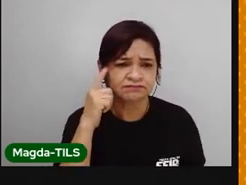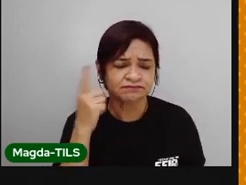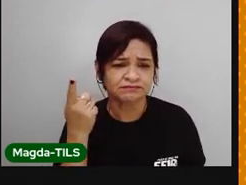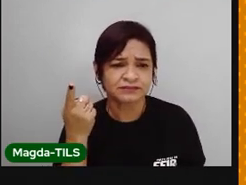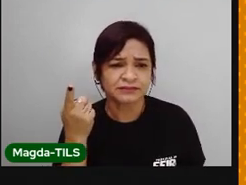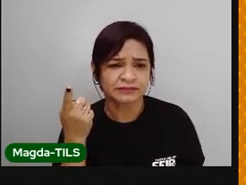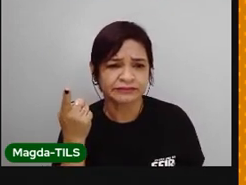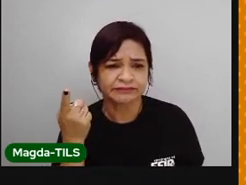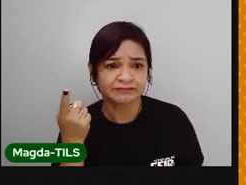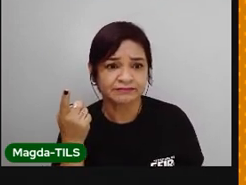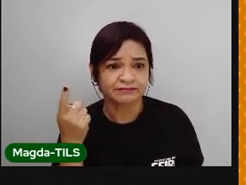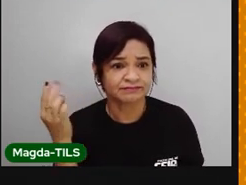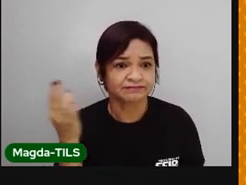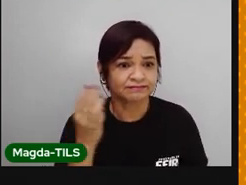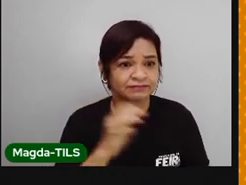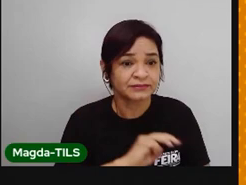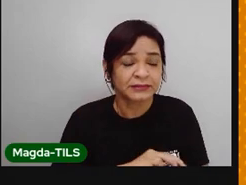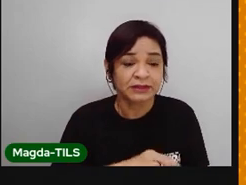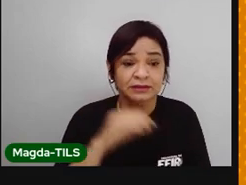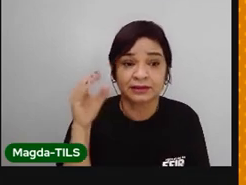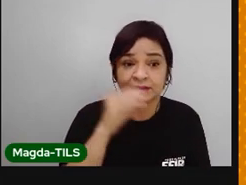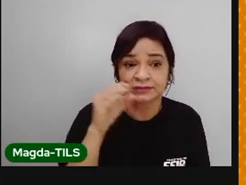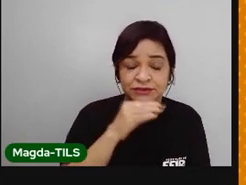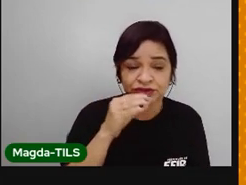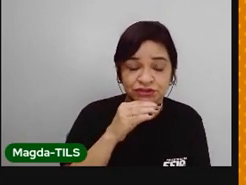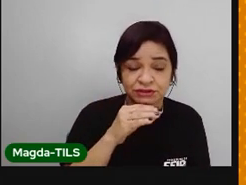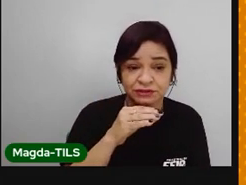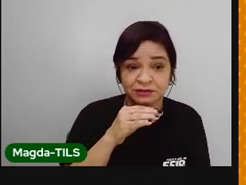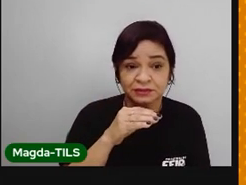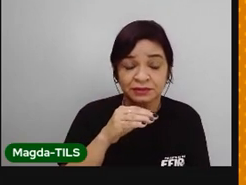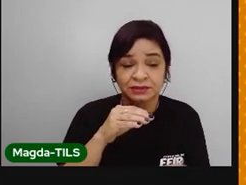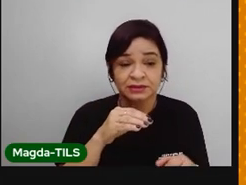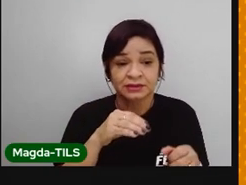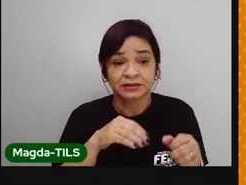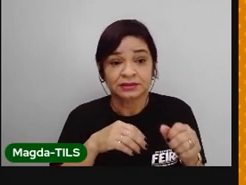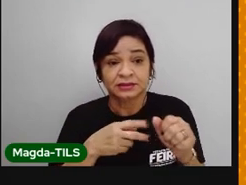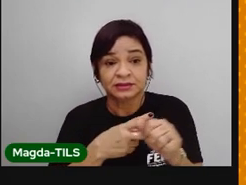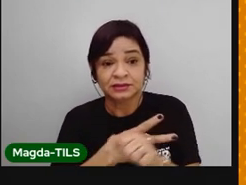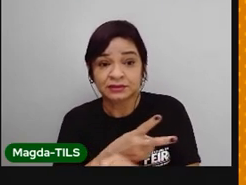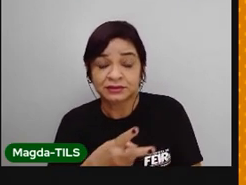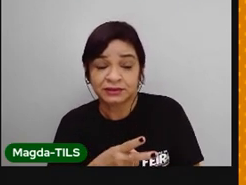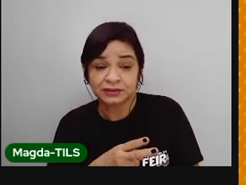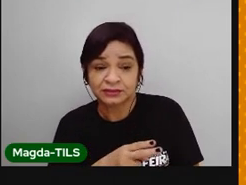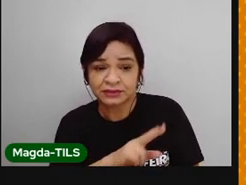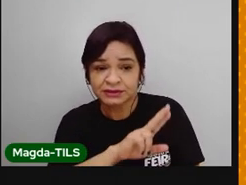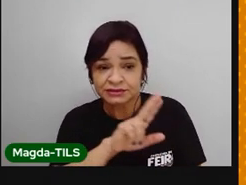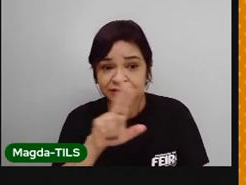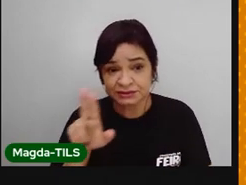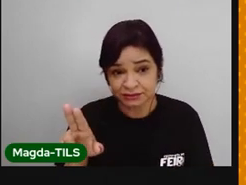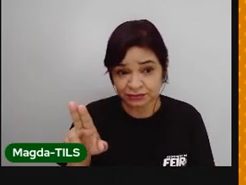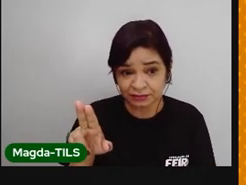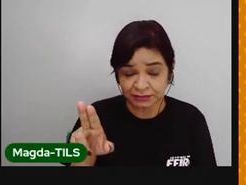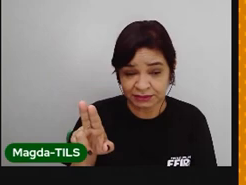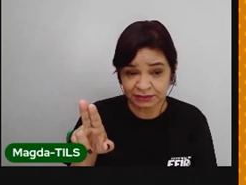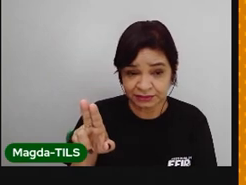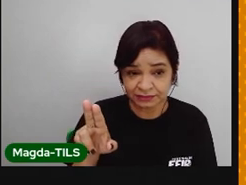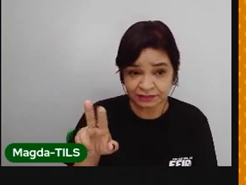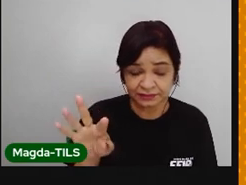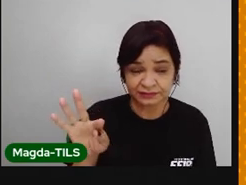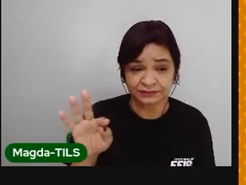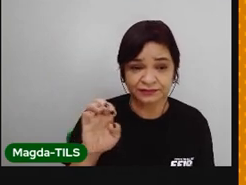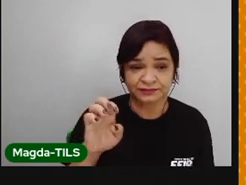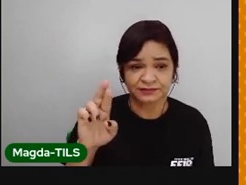ter aí 3 minutinhos para procurar a origem desse nome Terra. Enquanto isso, podem aproveitar a musiquinha que eu vou deixar aqui para